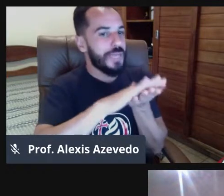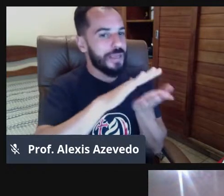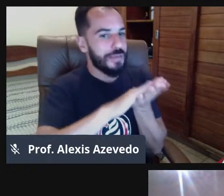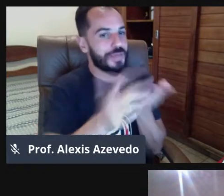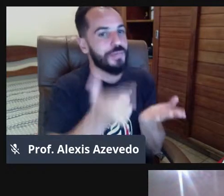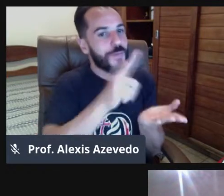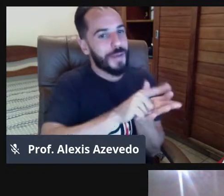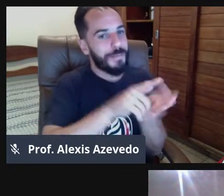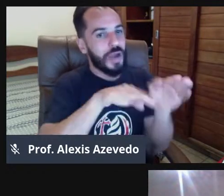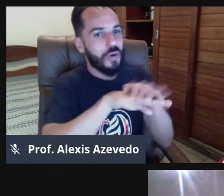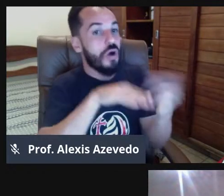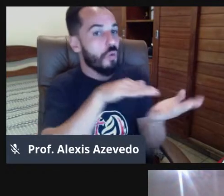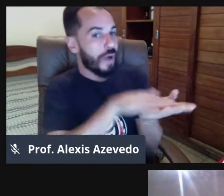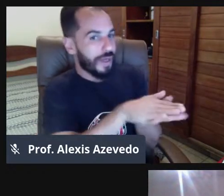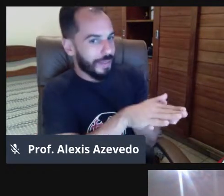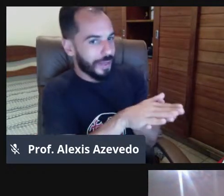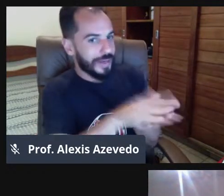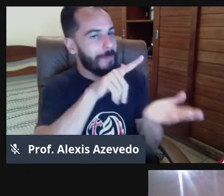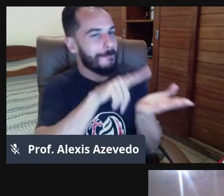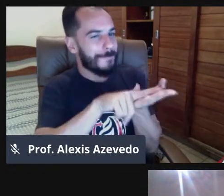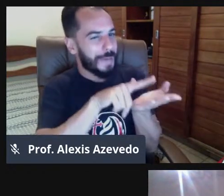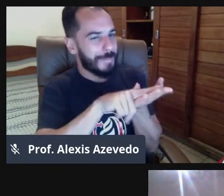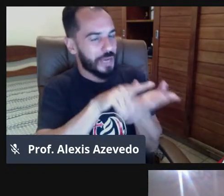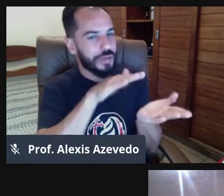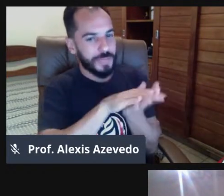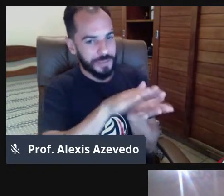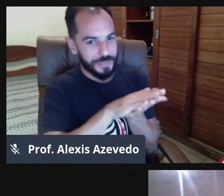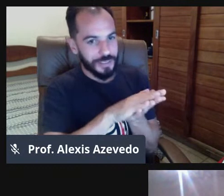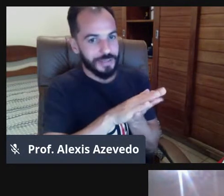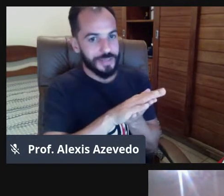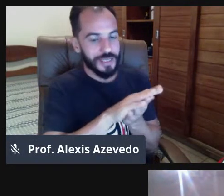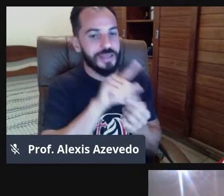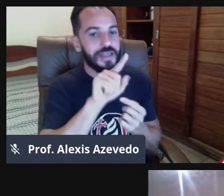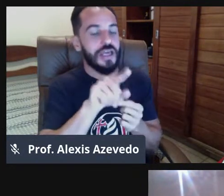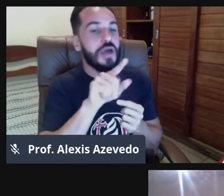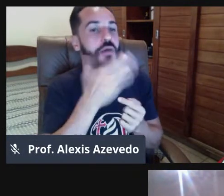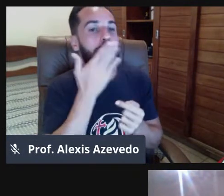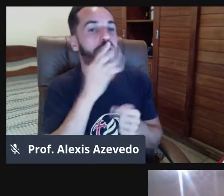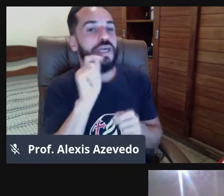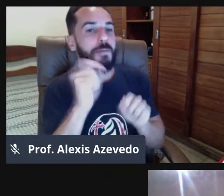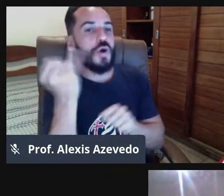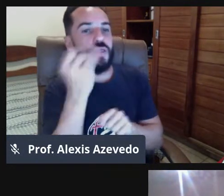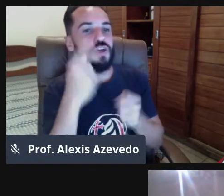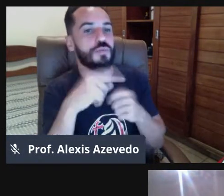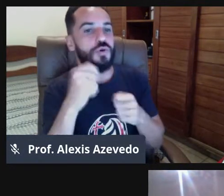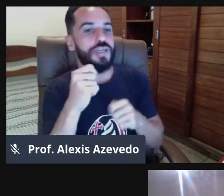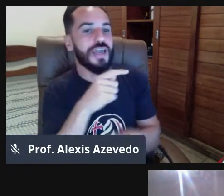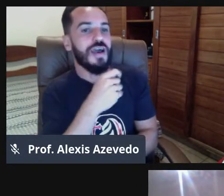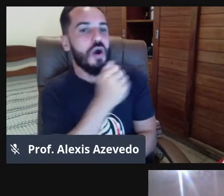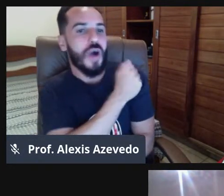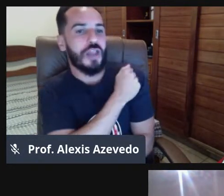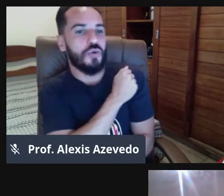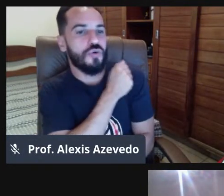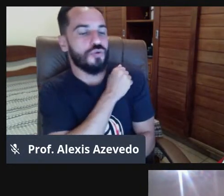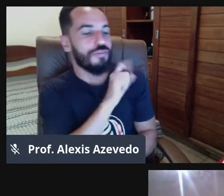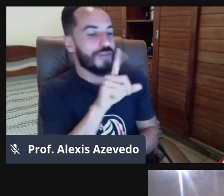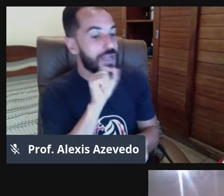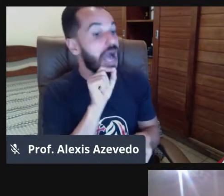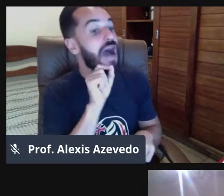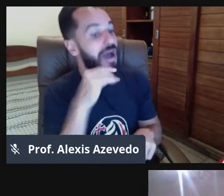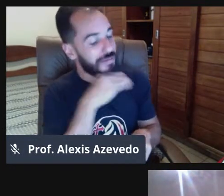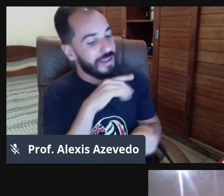hora de fazer as escolhas das matrículas, né, do seu roteiro, porque o